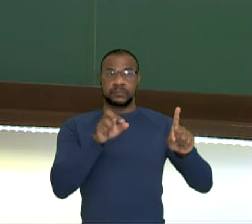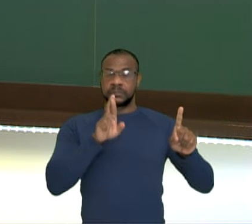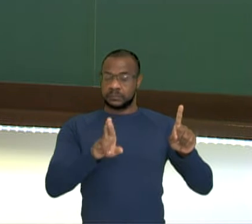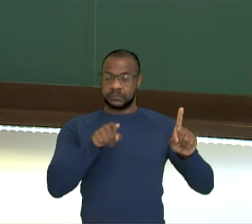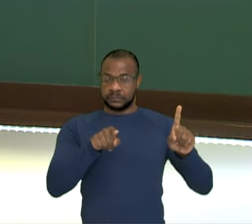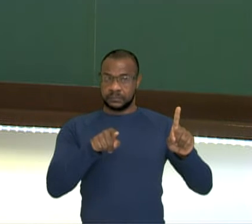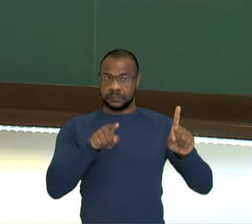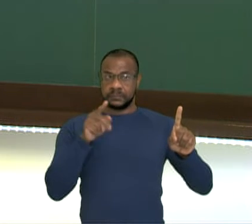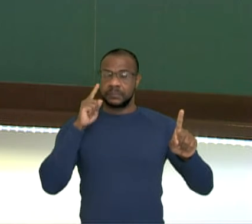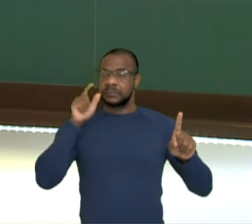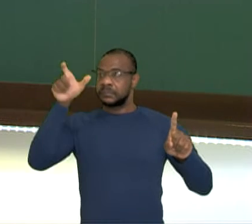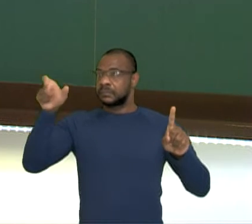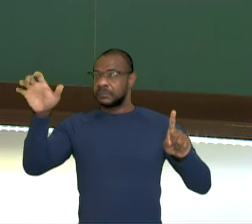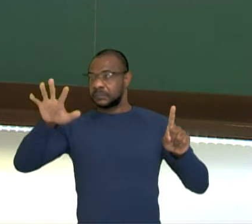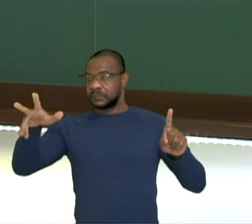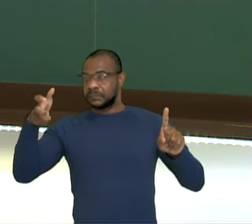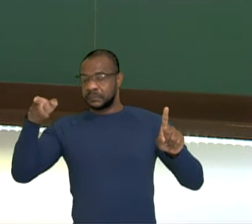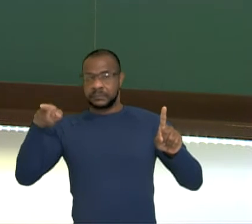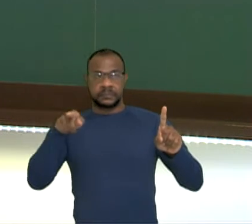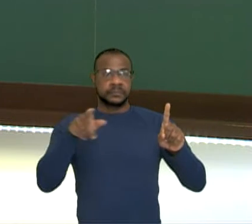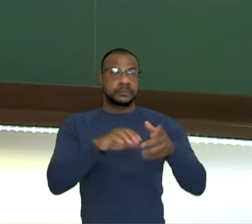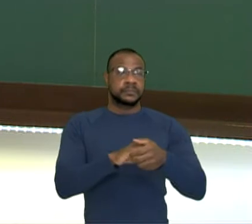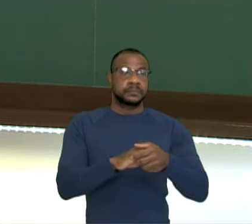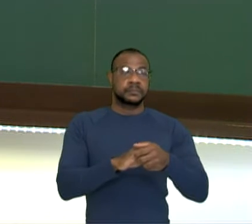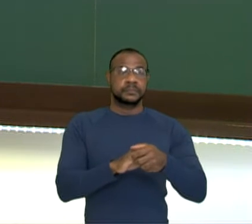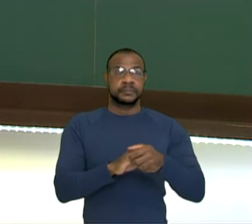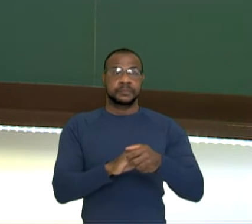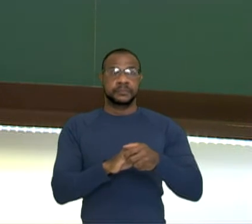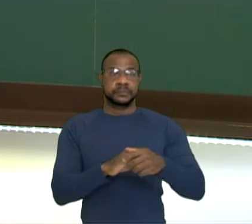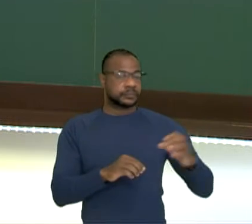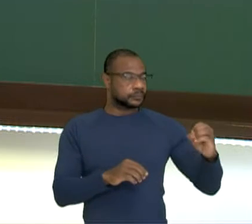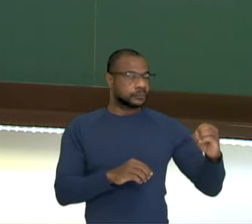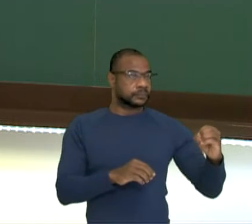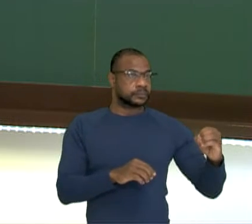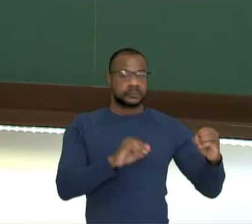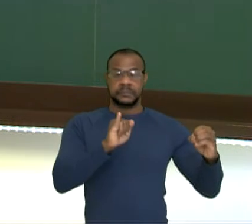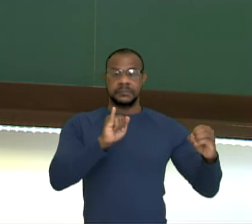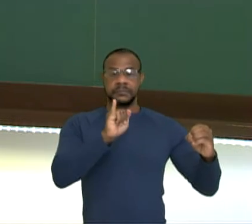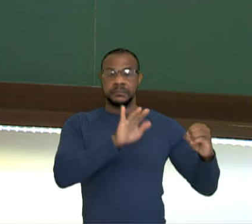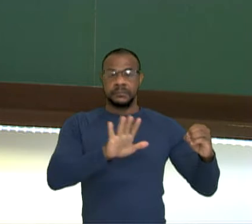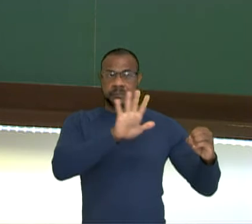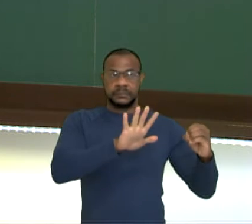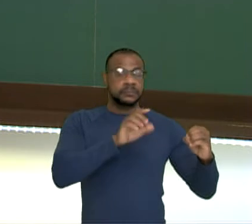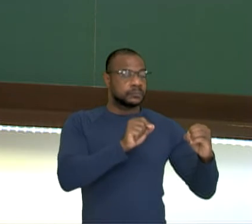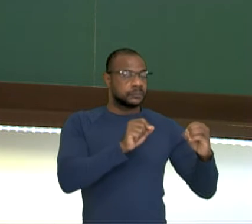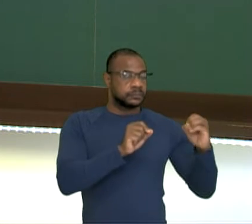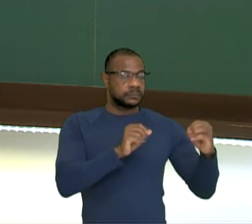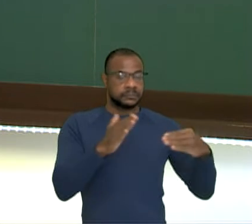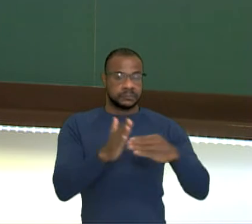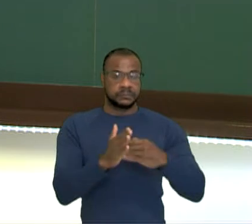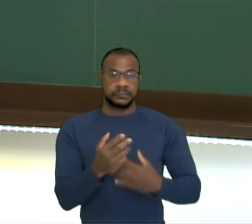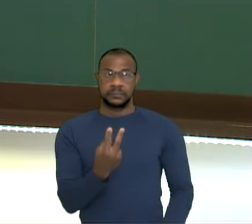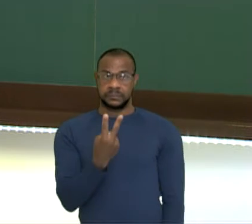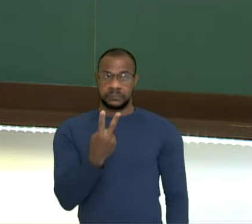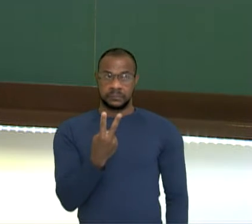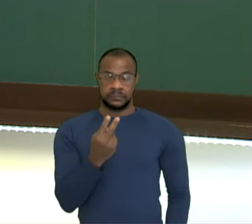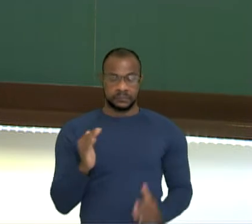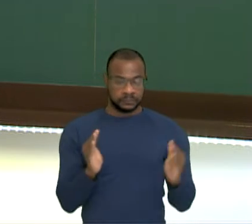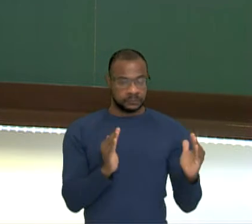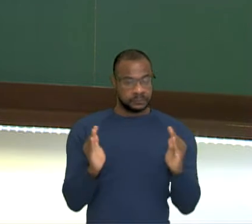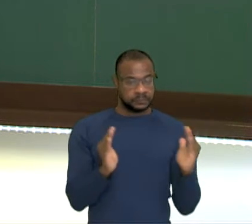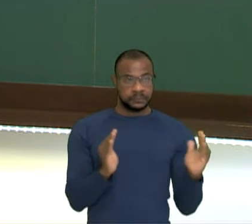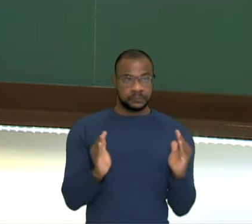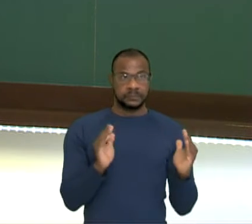que ela vai de 0 até 2, certo? E o meu período